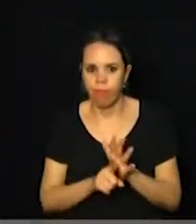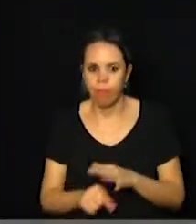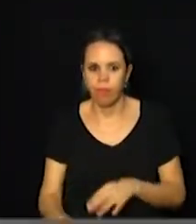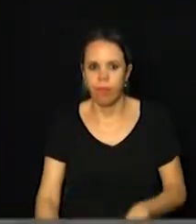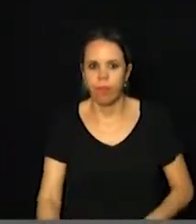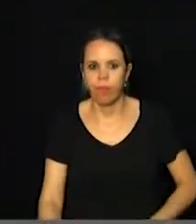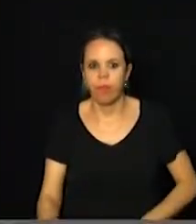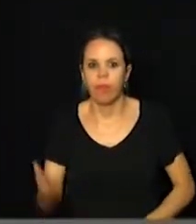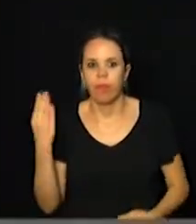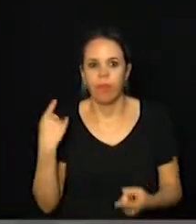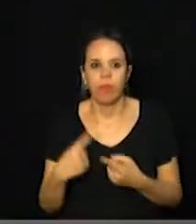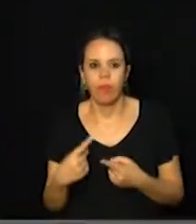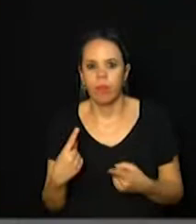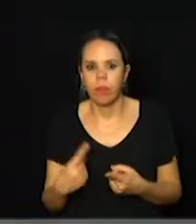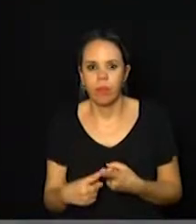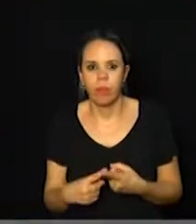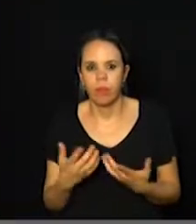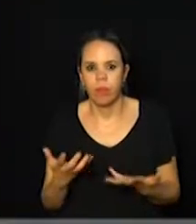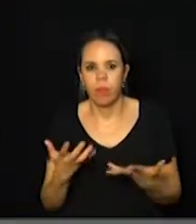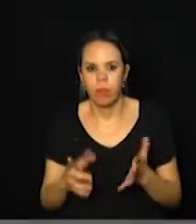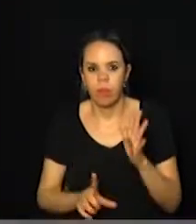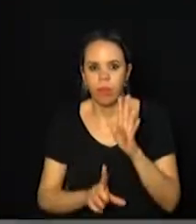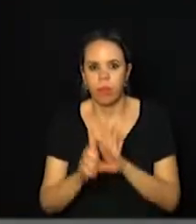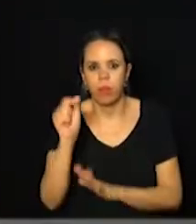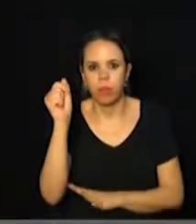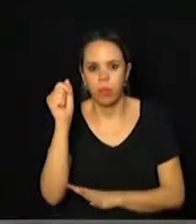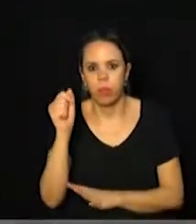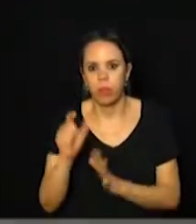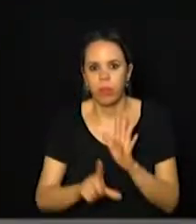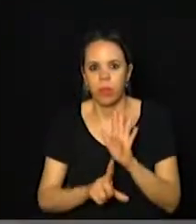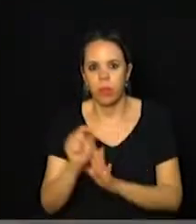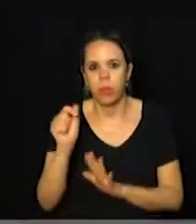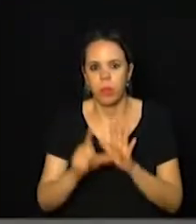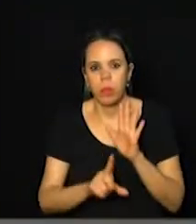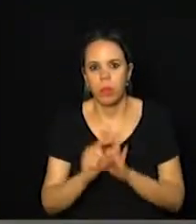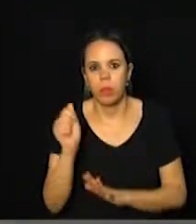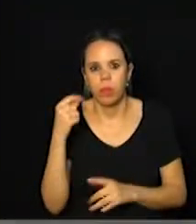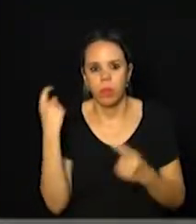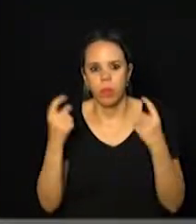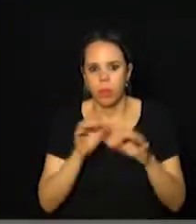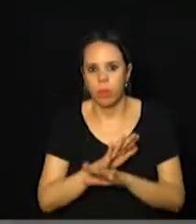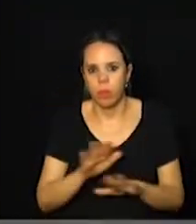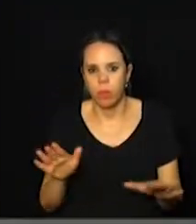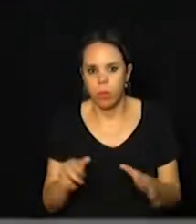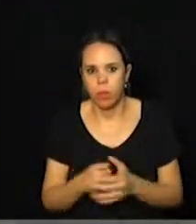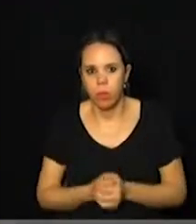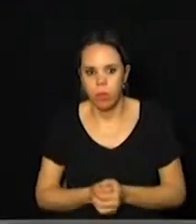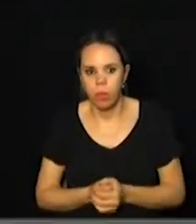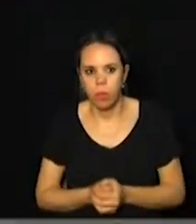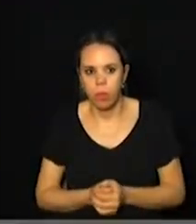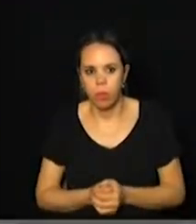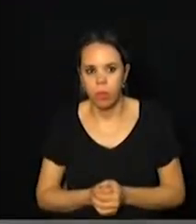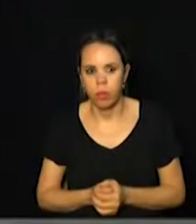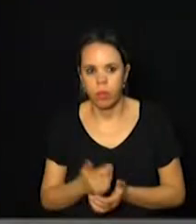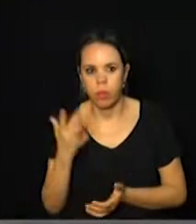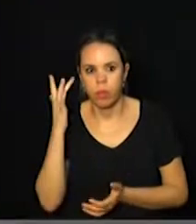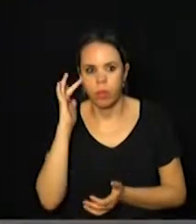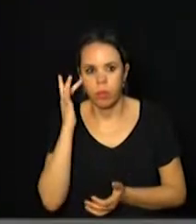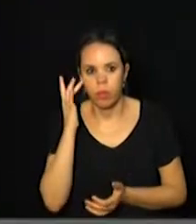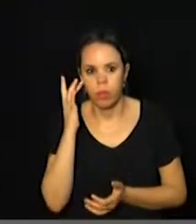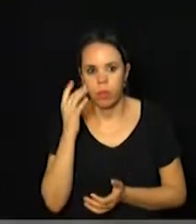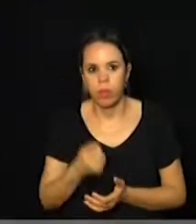sabe por quê Porque o que eles querem é louco lucro e lucro eu não tão preocupado com quando você acha